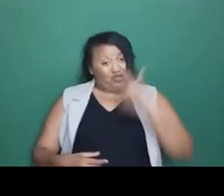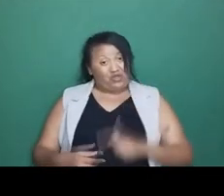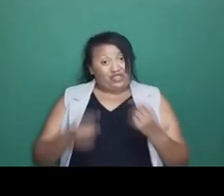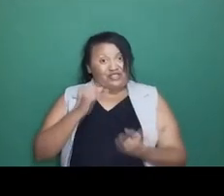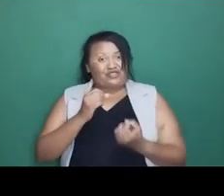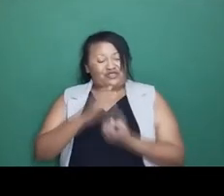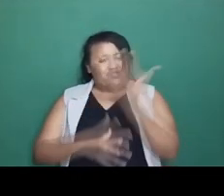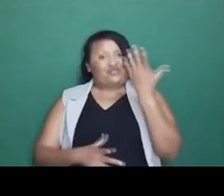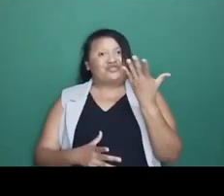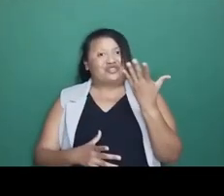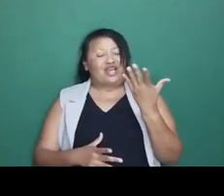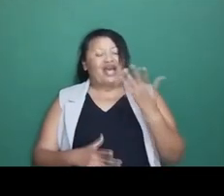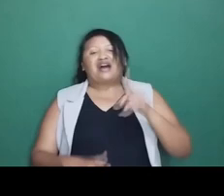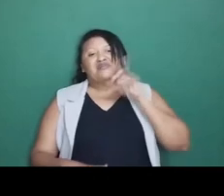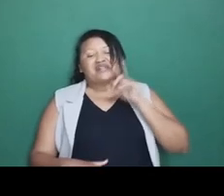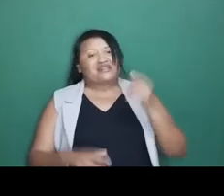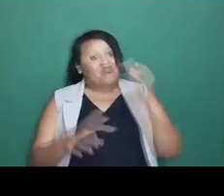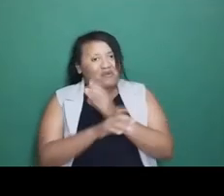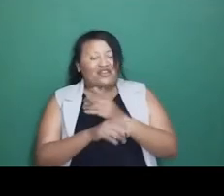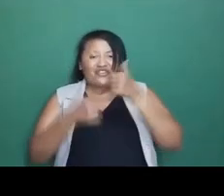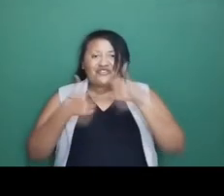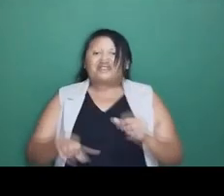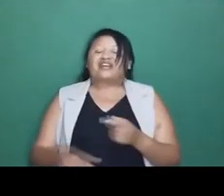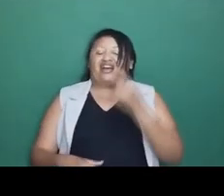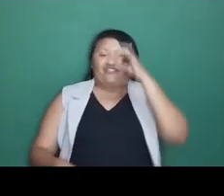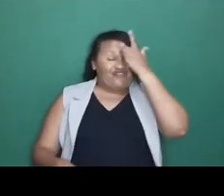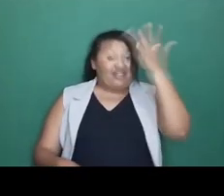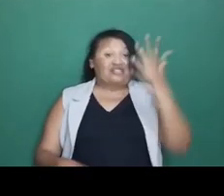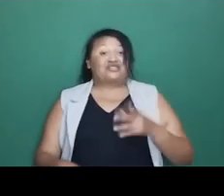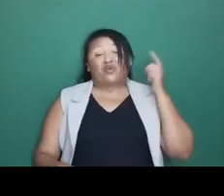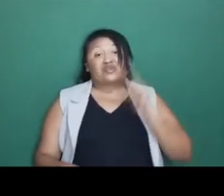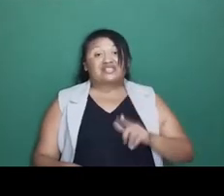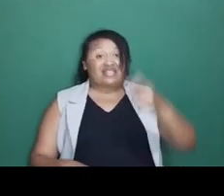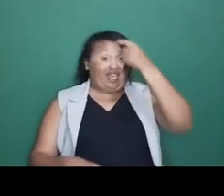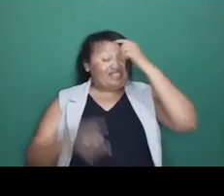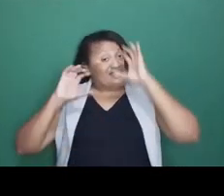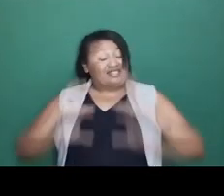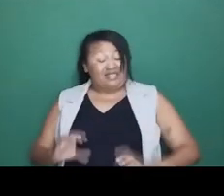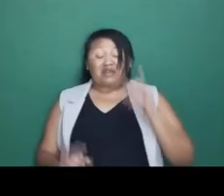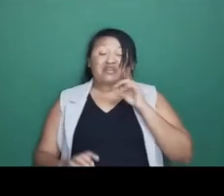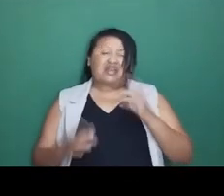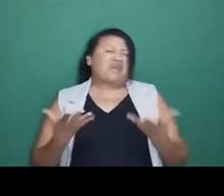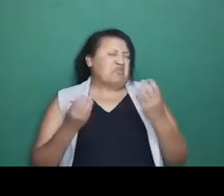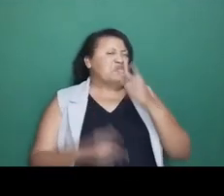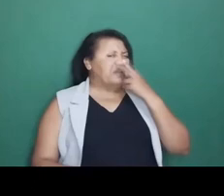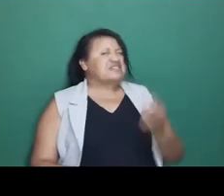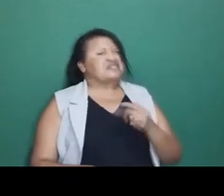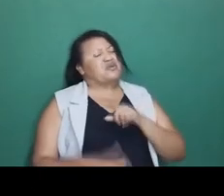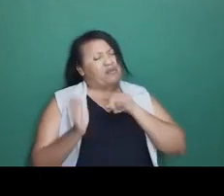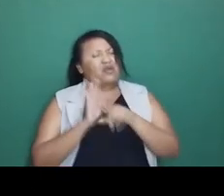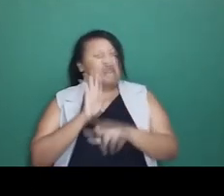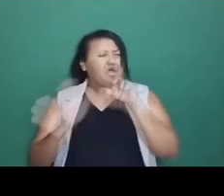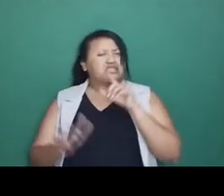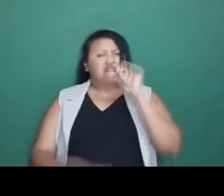a partir daí fica fácil conseguir a cidadania ela tava brincando também equivocado né muito parecida com a questão a